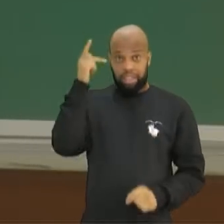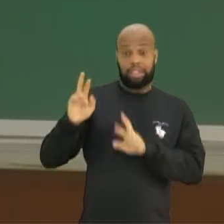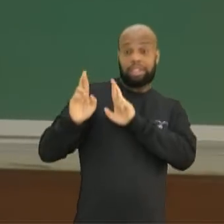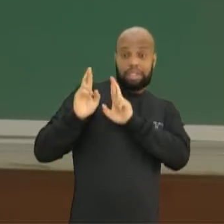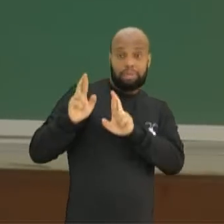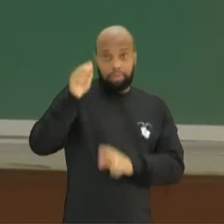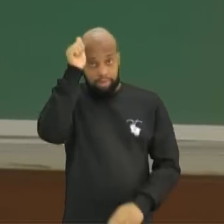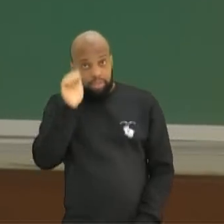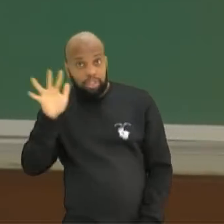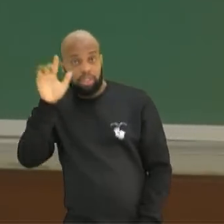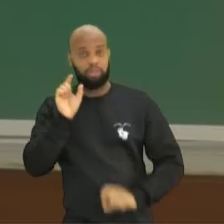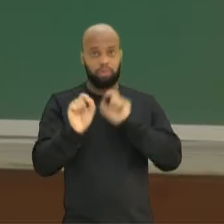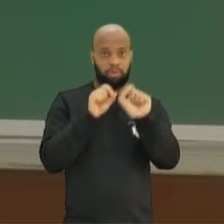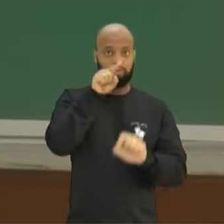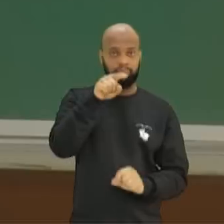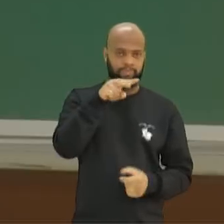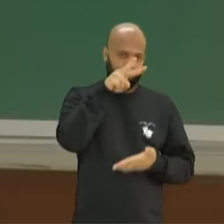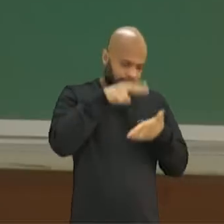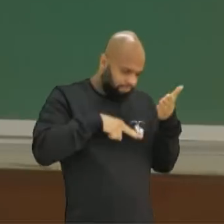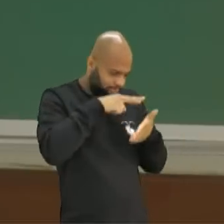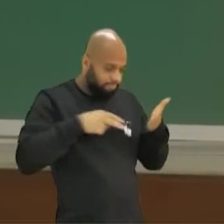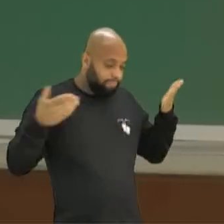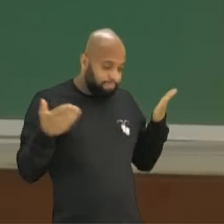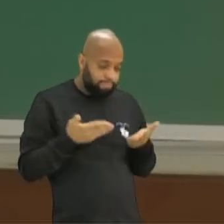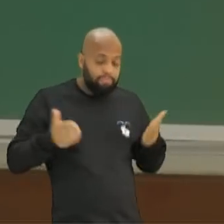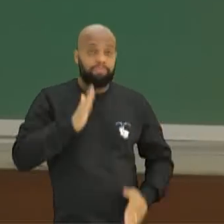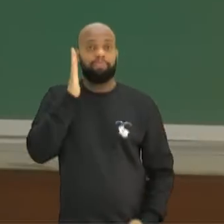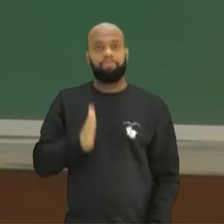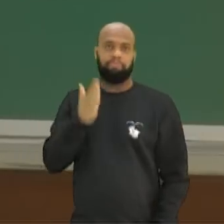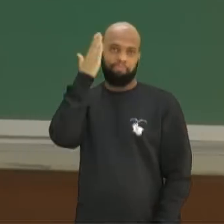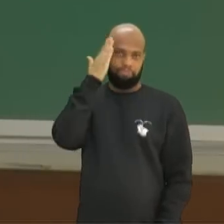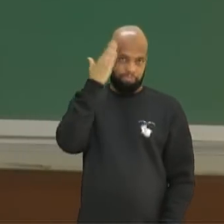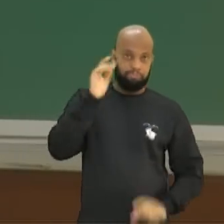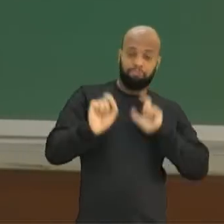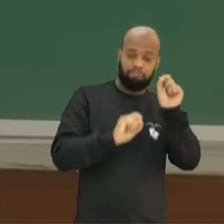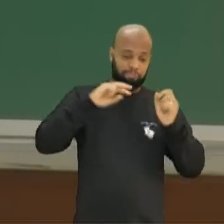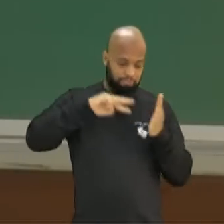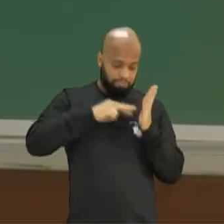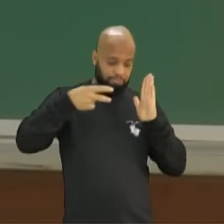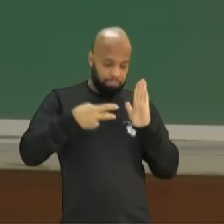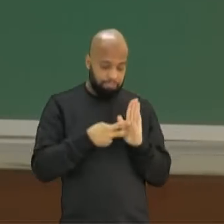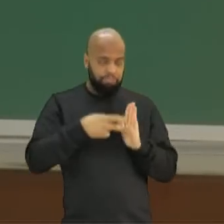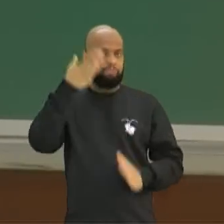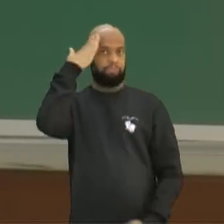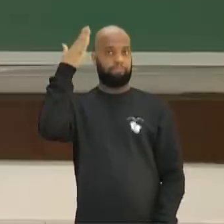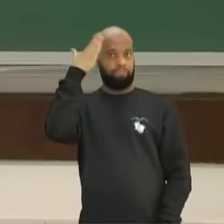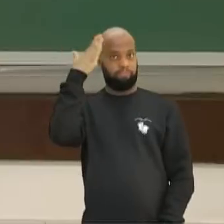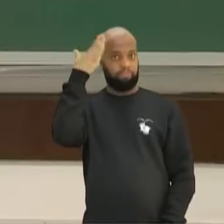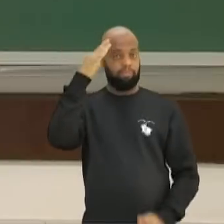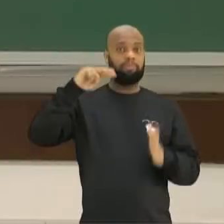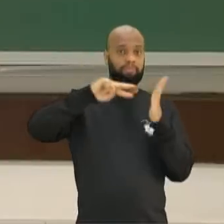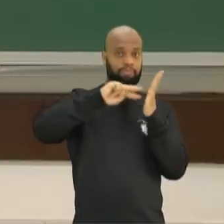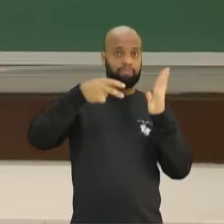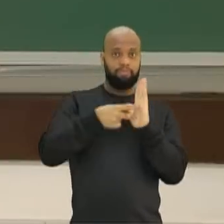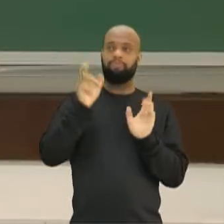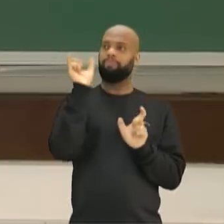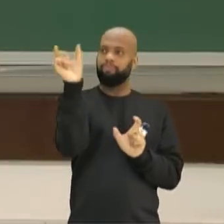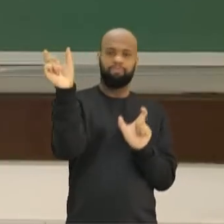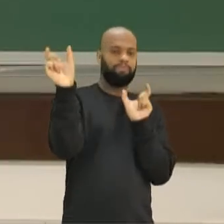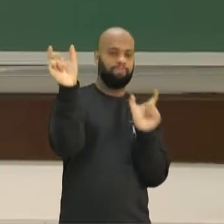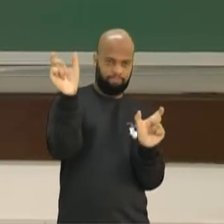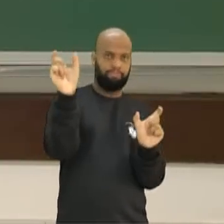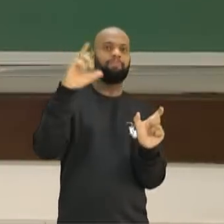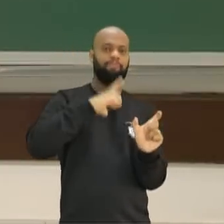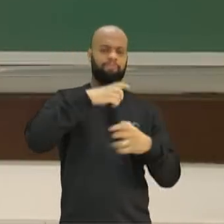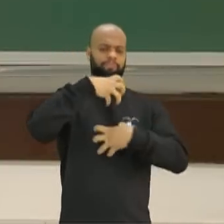locutor imagina? Que quem está fazendo a leitura desta reportagem tenha uma noção do significado dessas